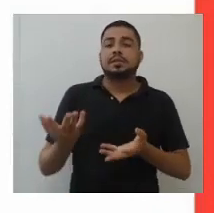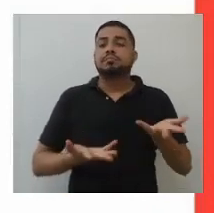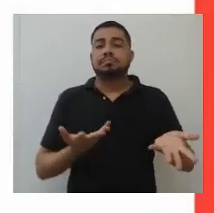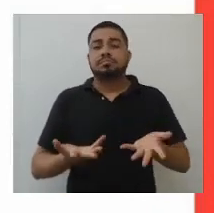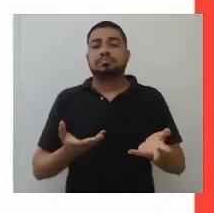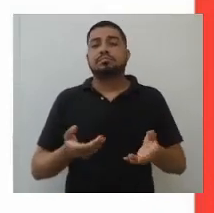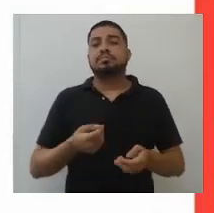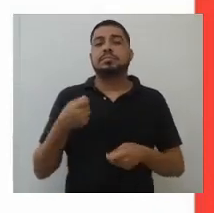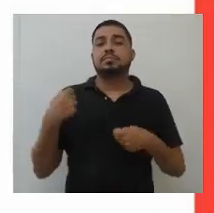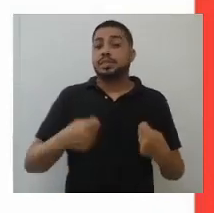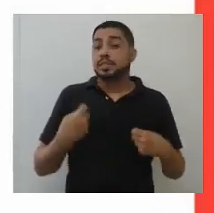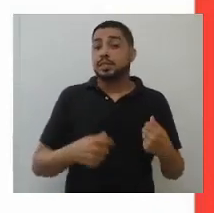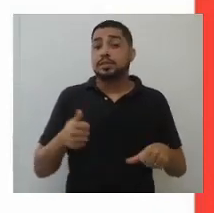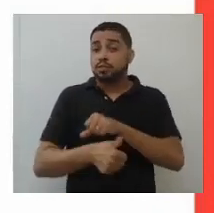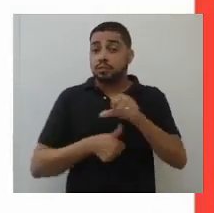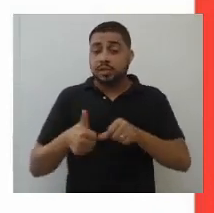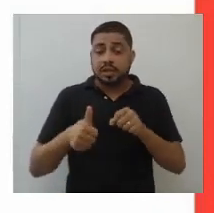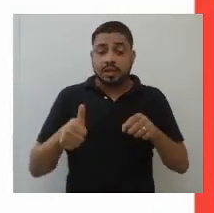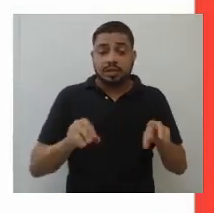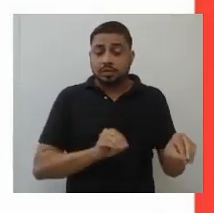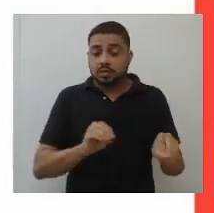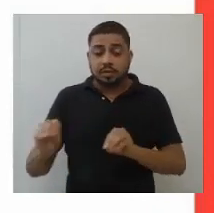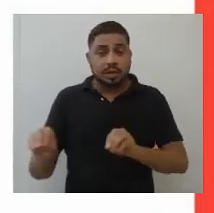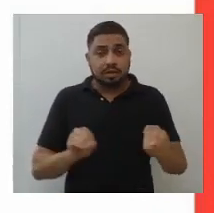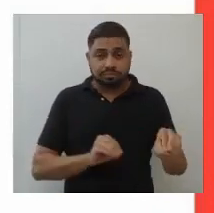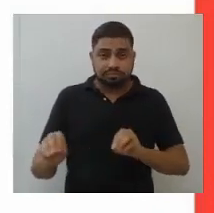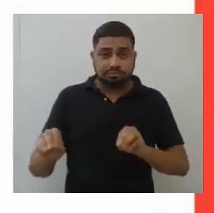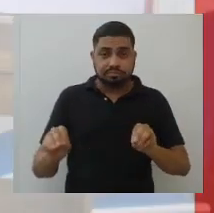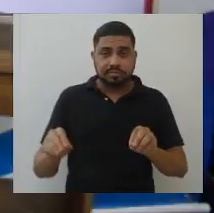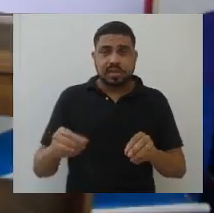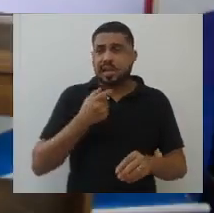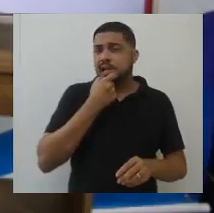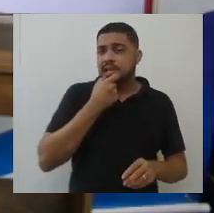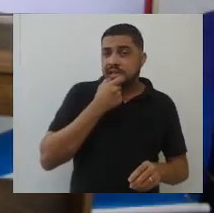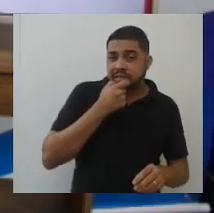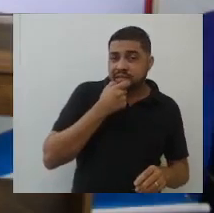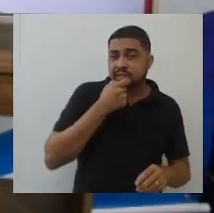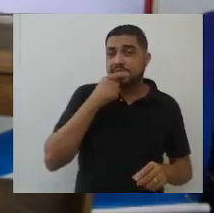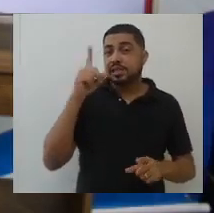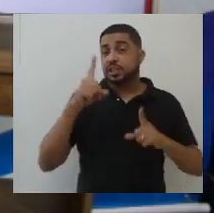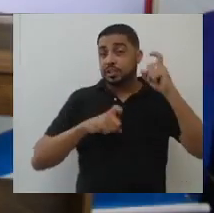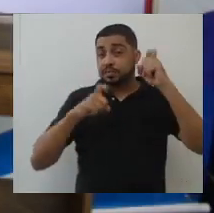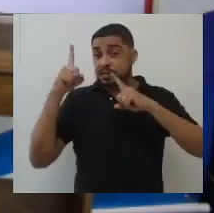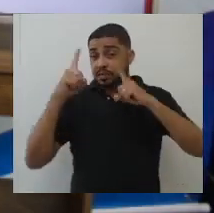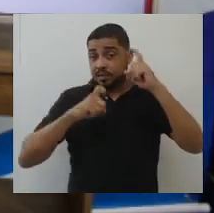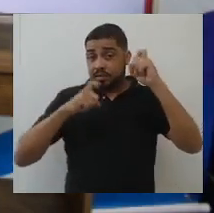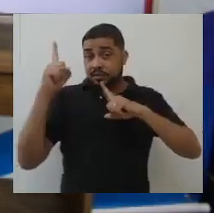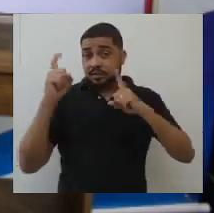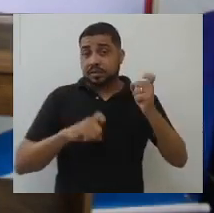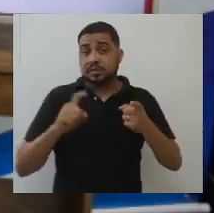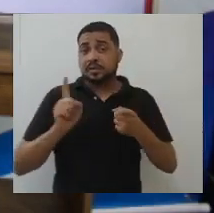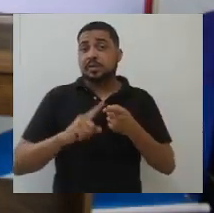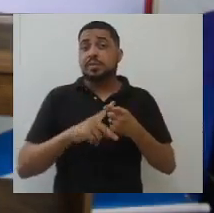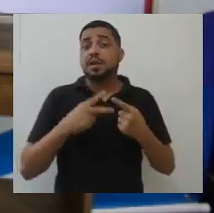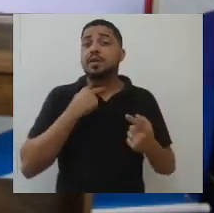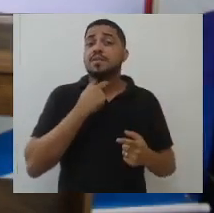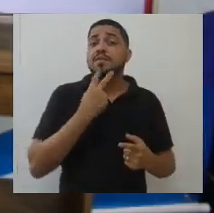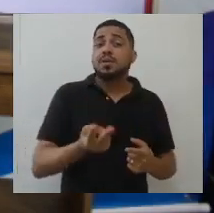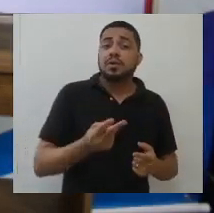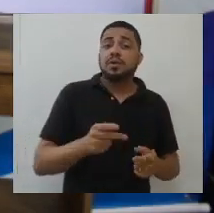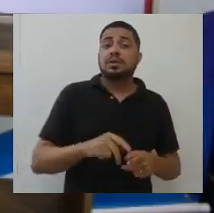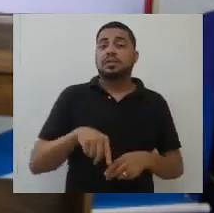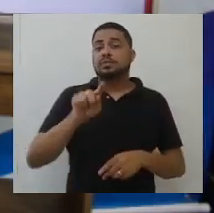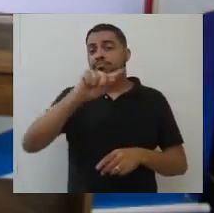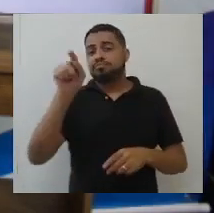vai precisar mudar de lugar na minha frase. Em inglês, a expressão facial, a entonação e o sinal